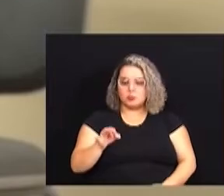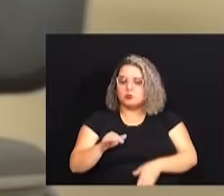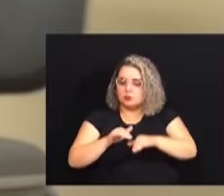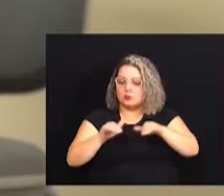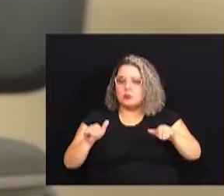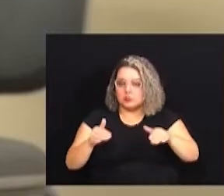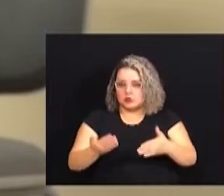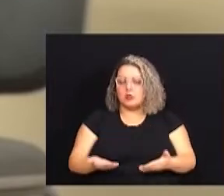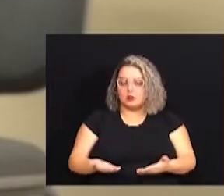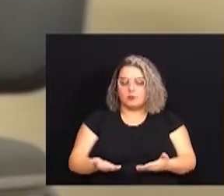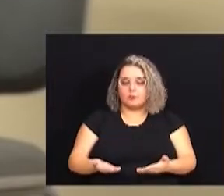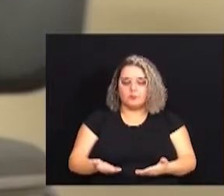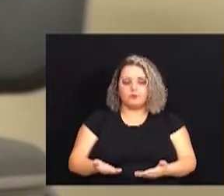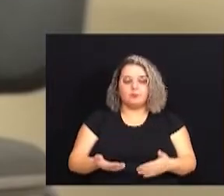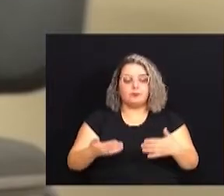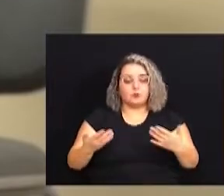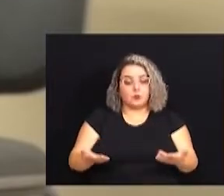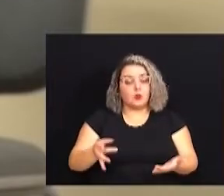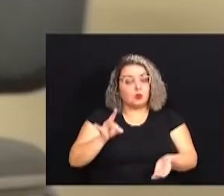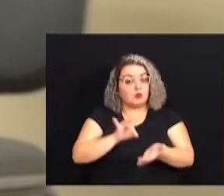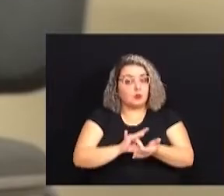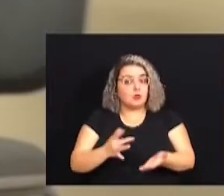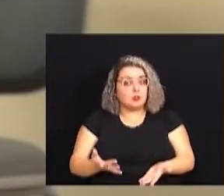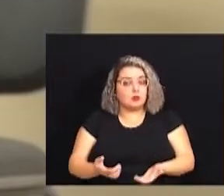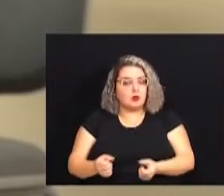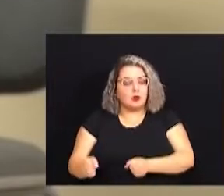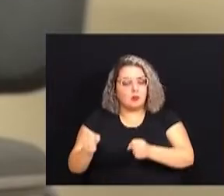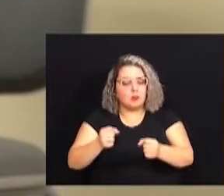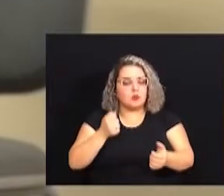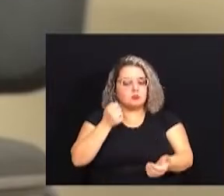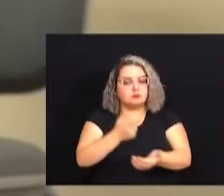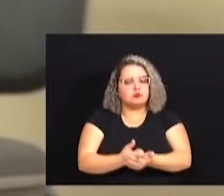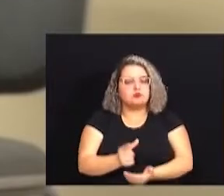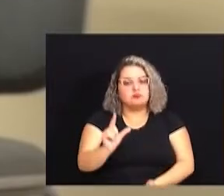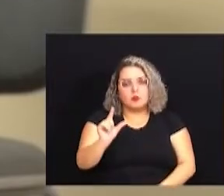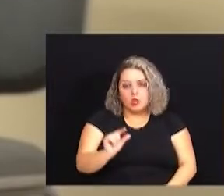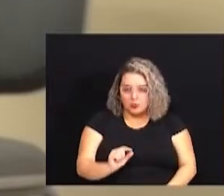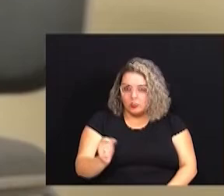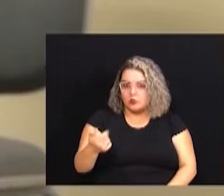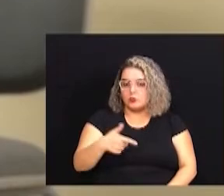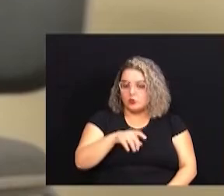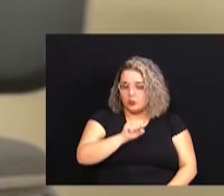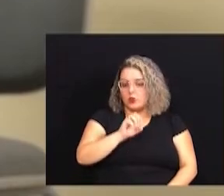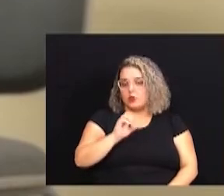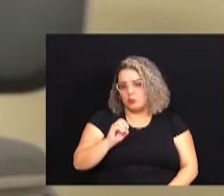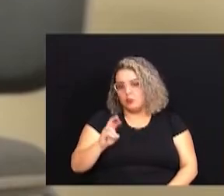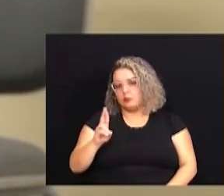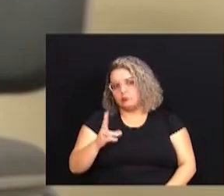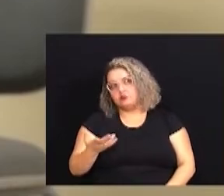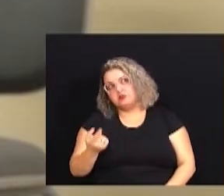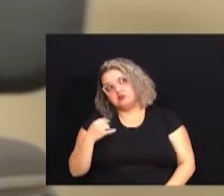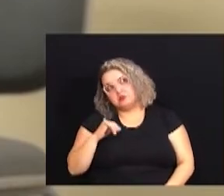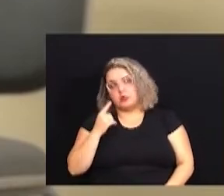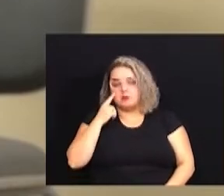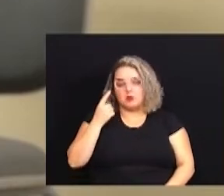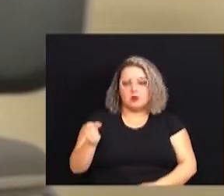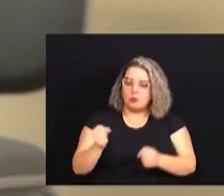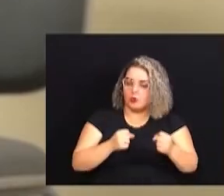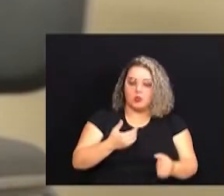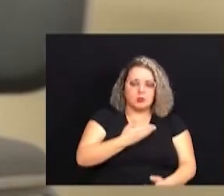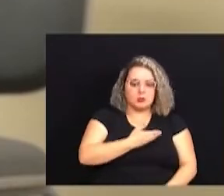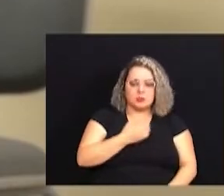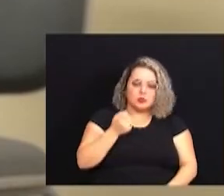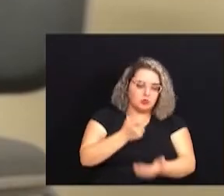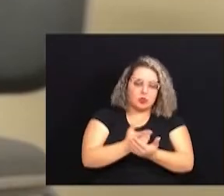5% e 6%. Né? Então, na verdade, o poder de compra seria um pouco menor do que 800. Se nós fosse